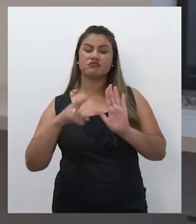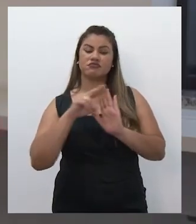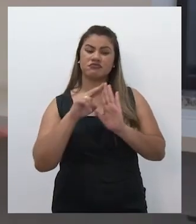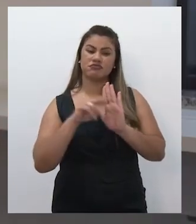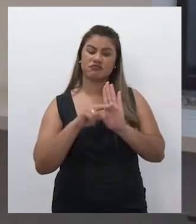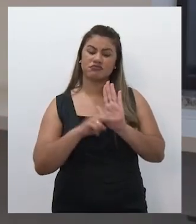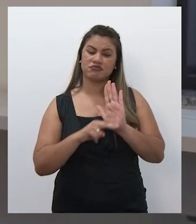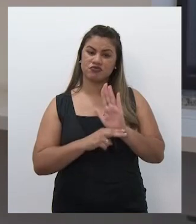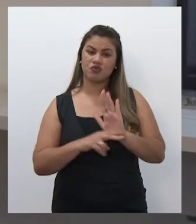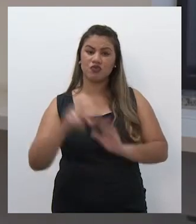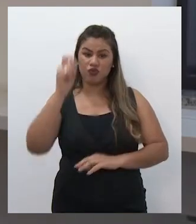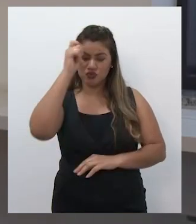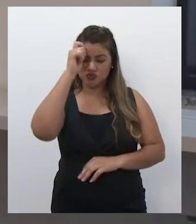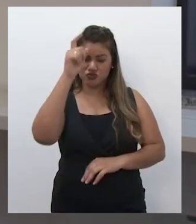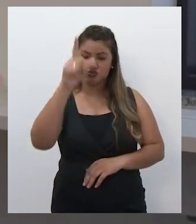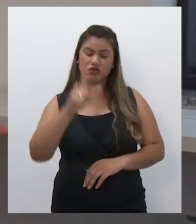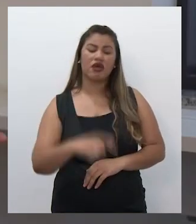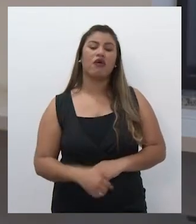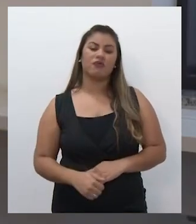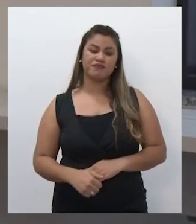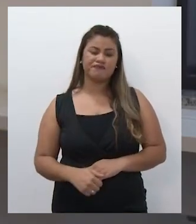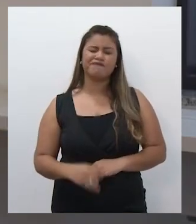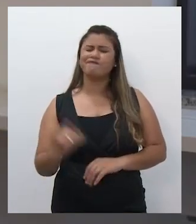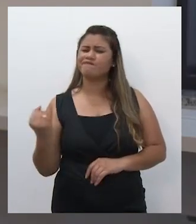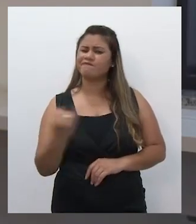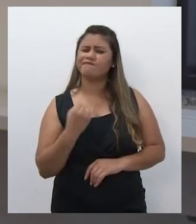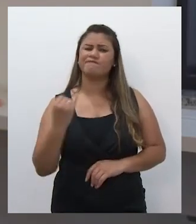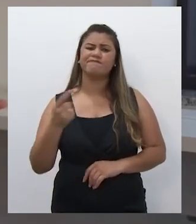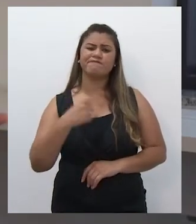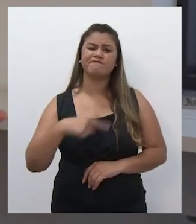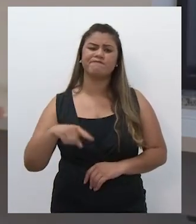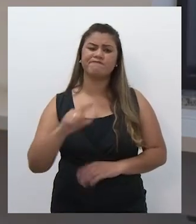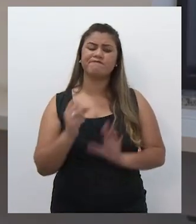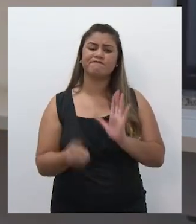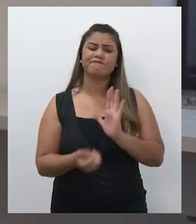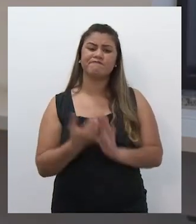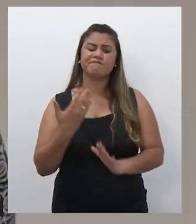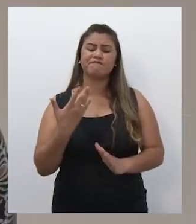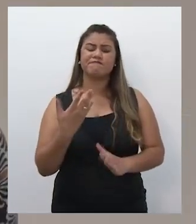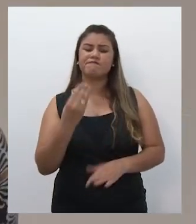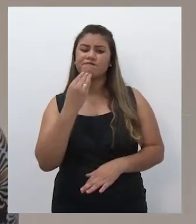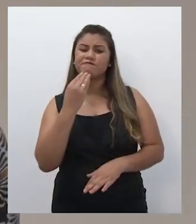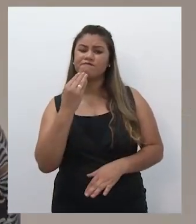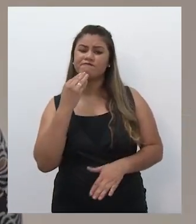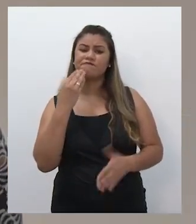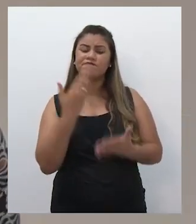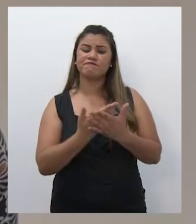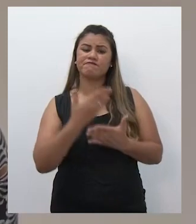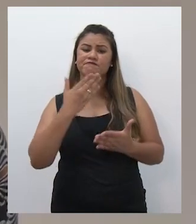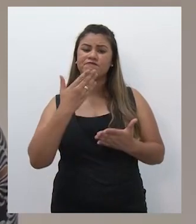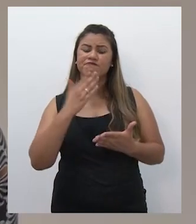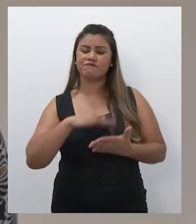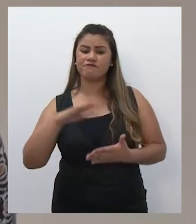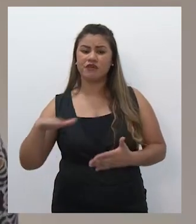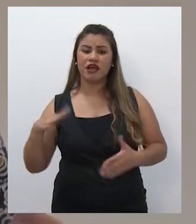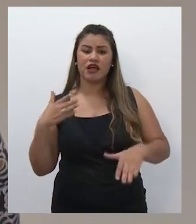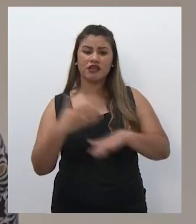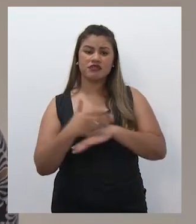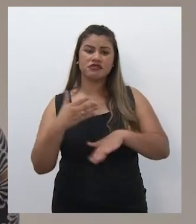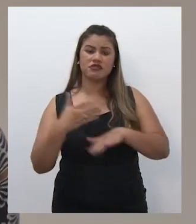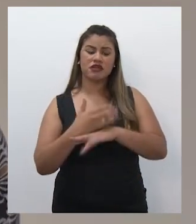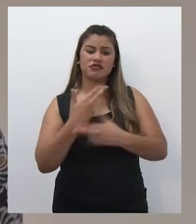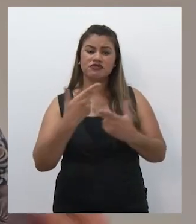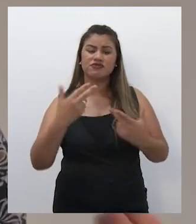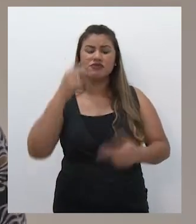Quanto é importante a gente criar oportunidades para que os estudantes eles tenham acesso aos bens culturais,